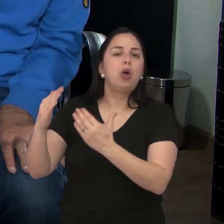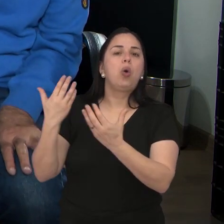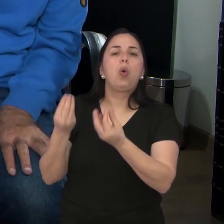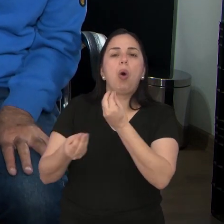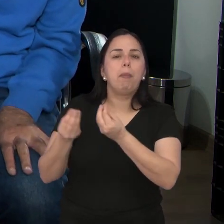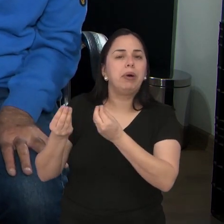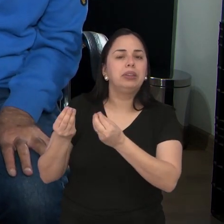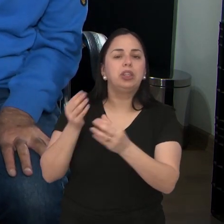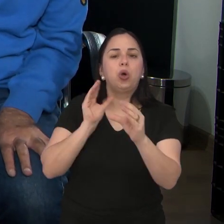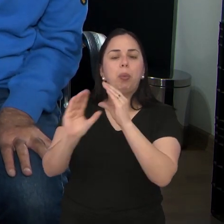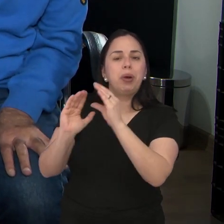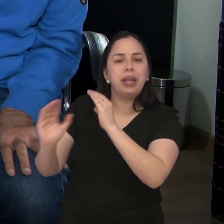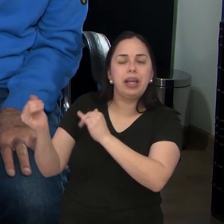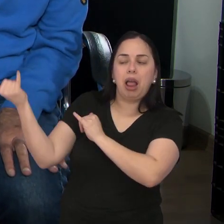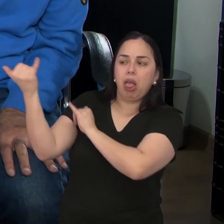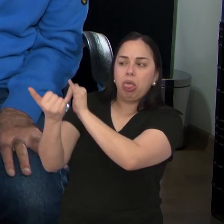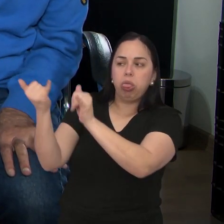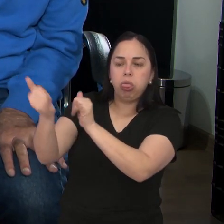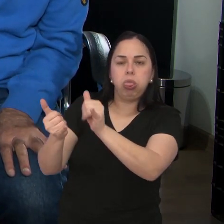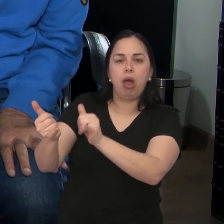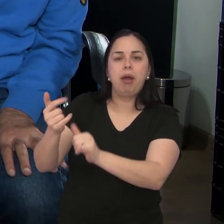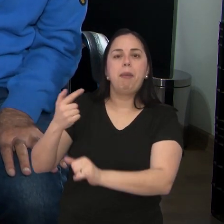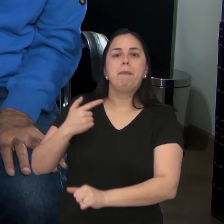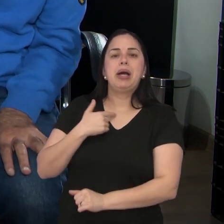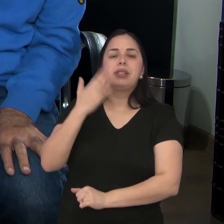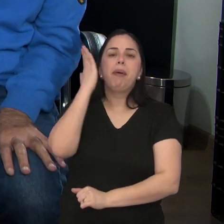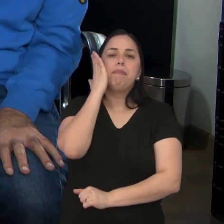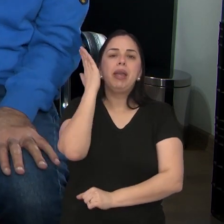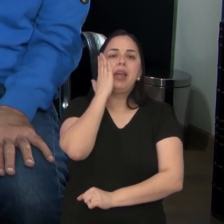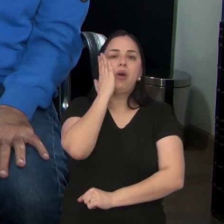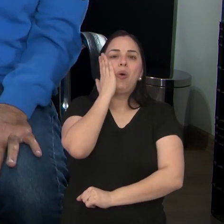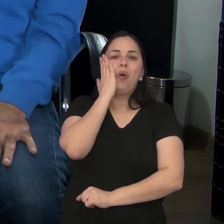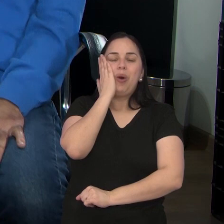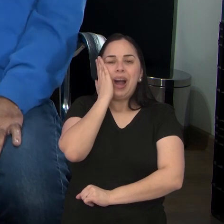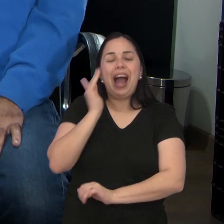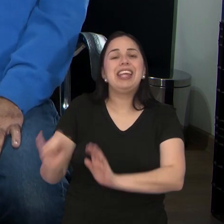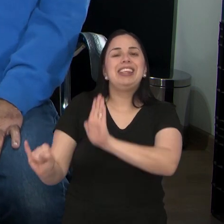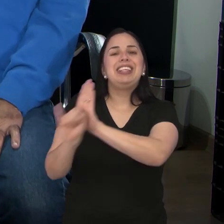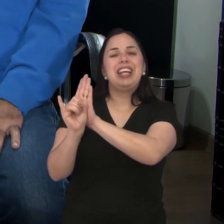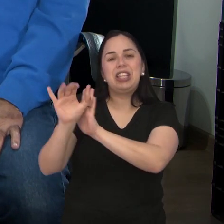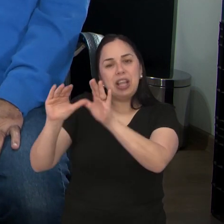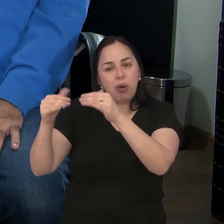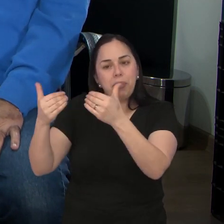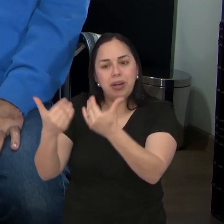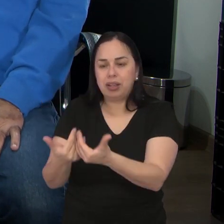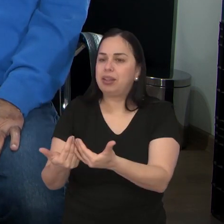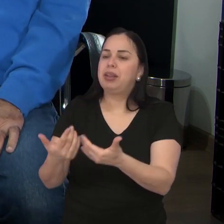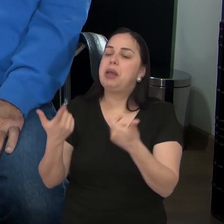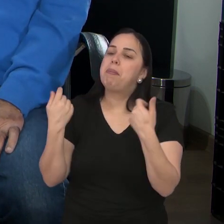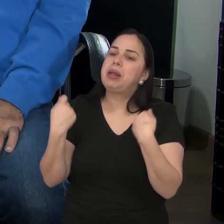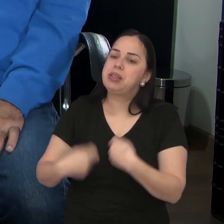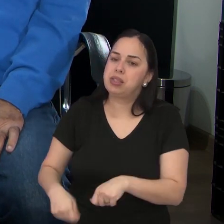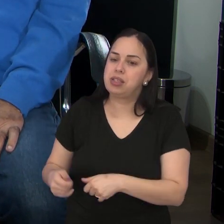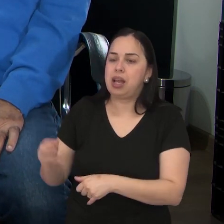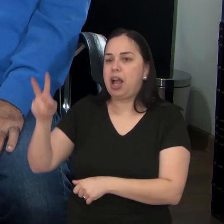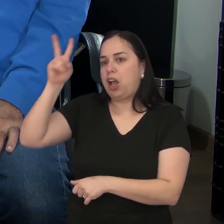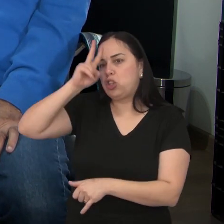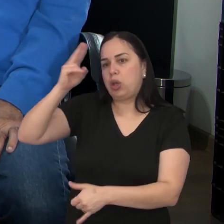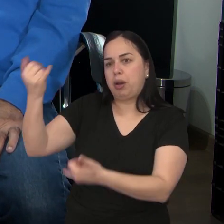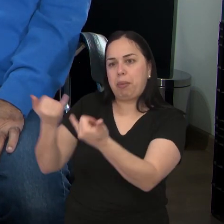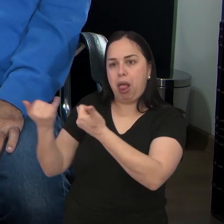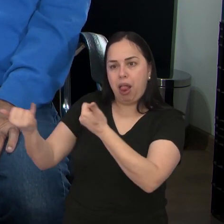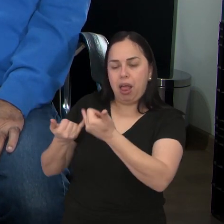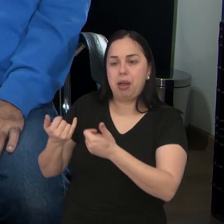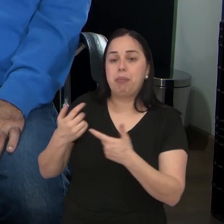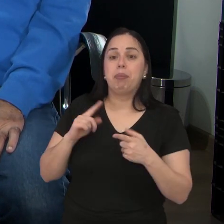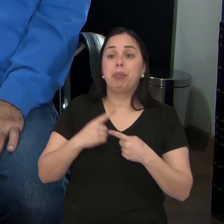se comunica, até para você chegar e ter o material, encontrar alguma coisa. Eu tenho que dar ouvidos à comunidade,